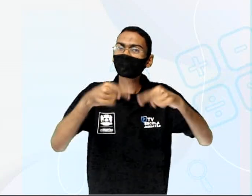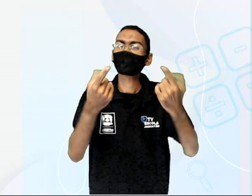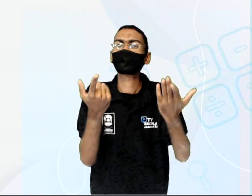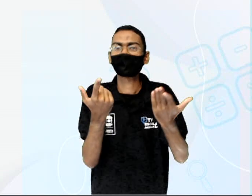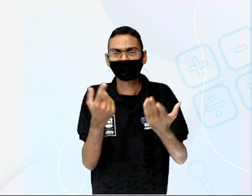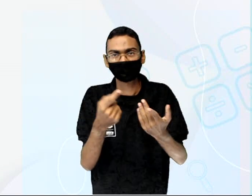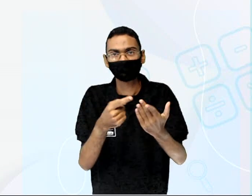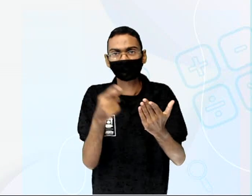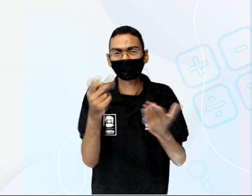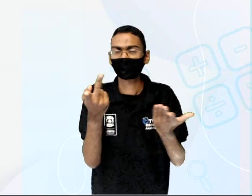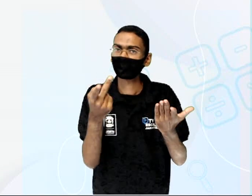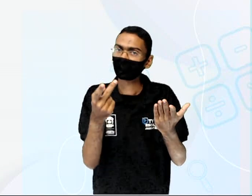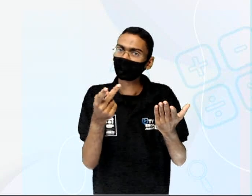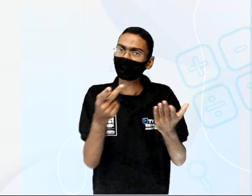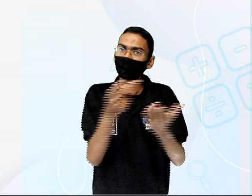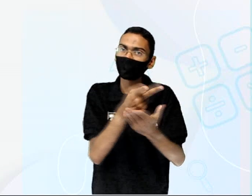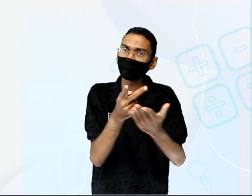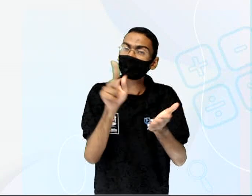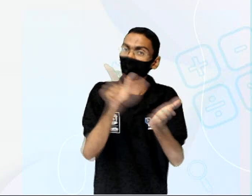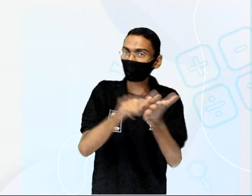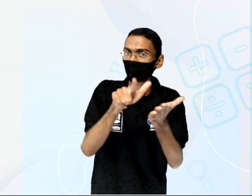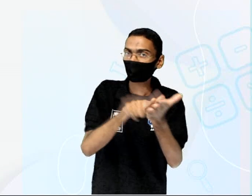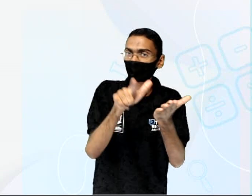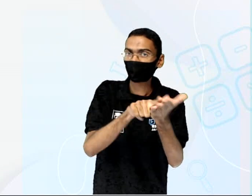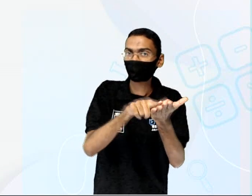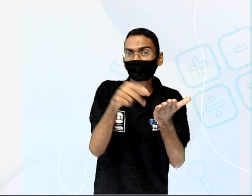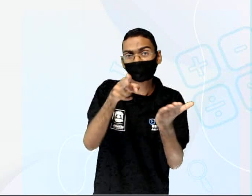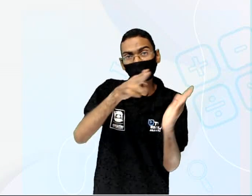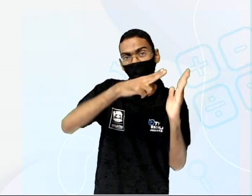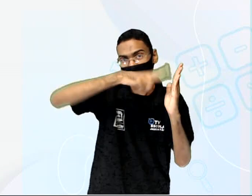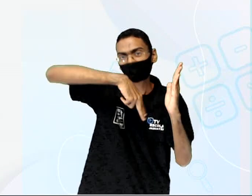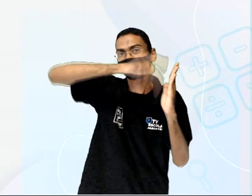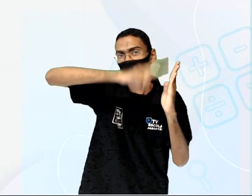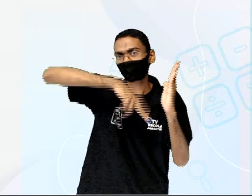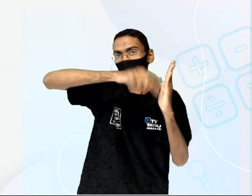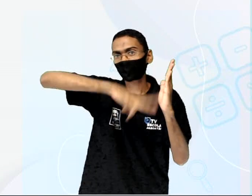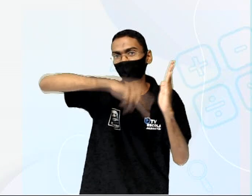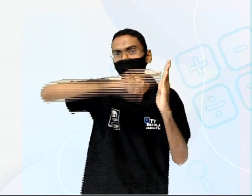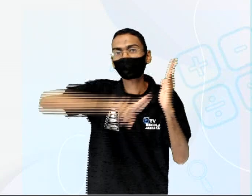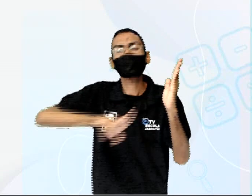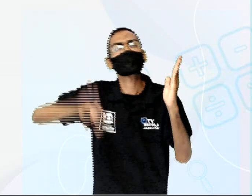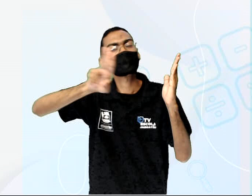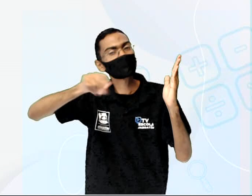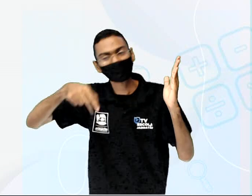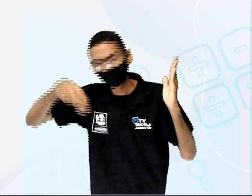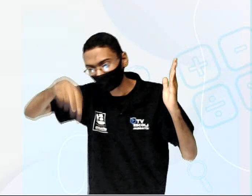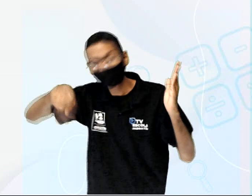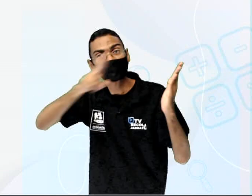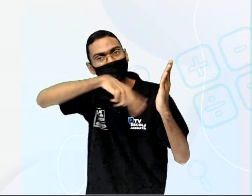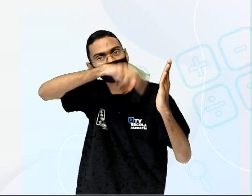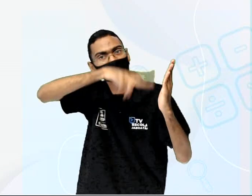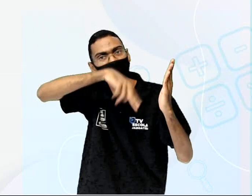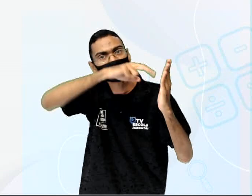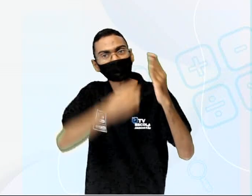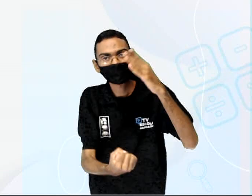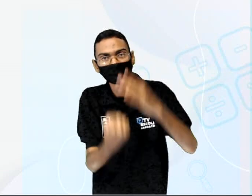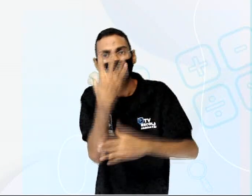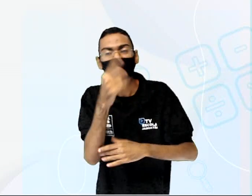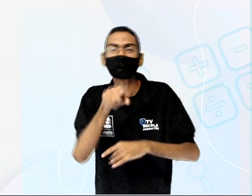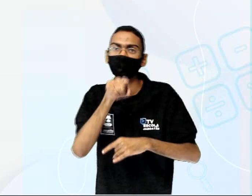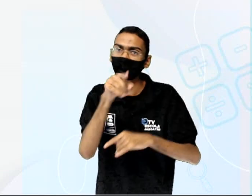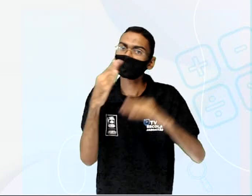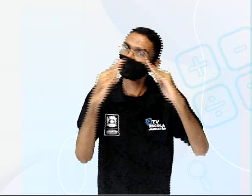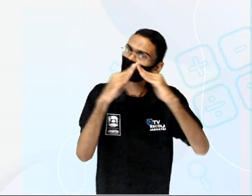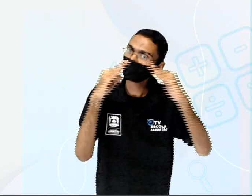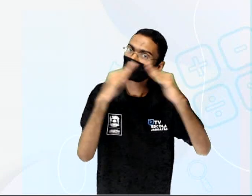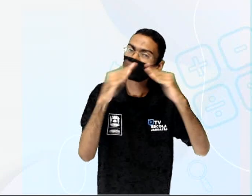tá? No papel ofício mesmo, vocês vão fazer uma pintura utilizando essa tinta artesanal que foi produzida por você. E